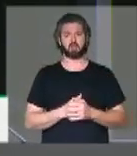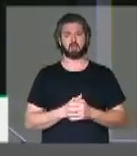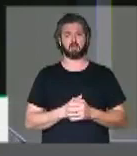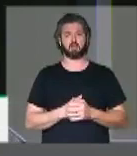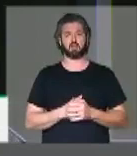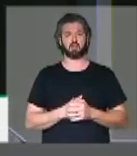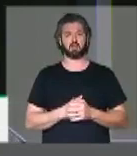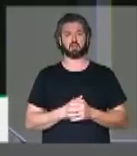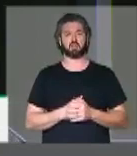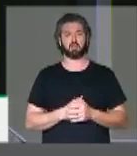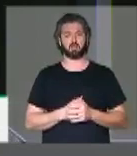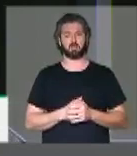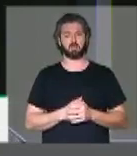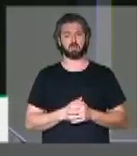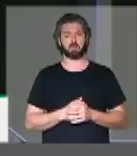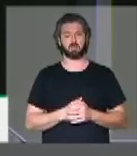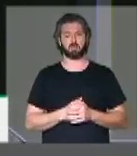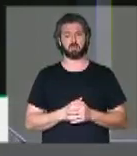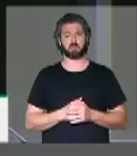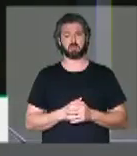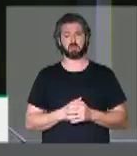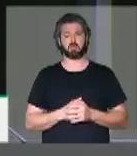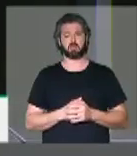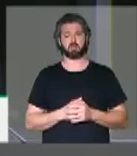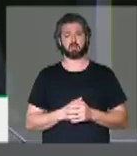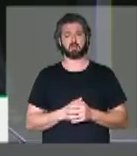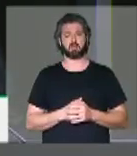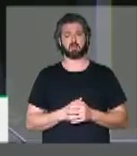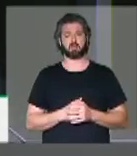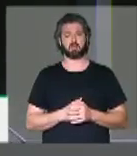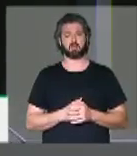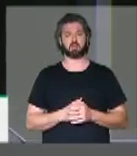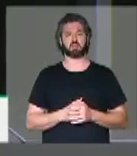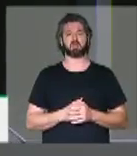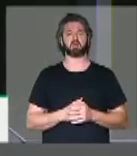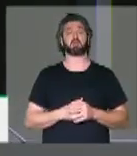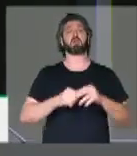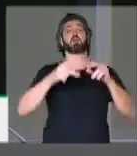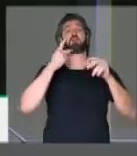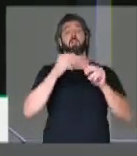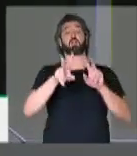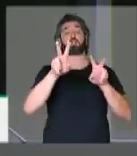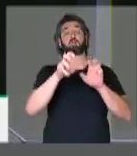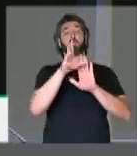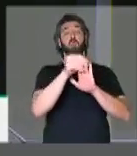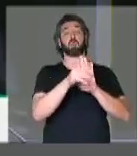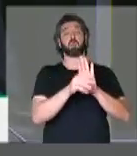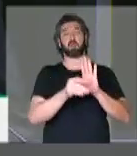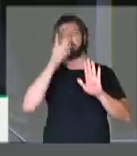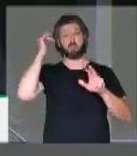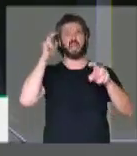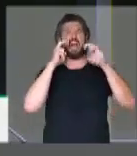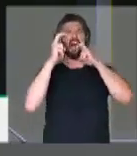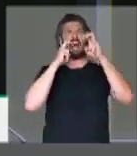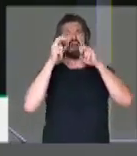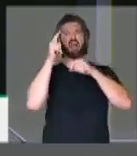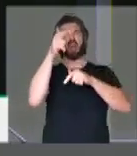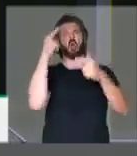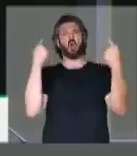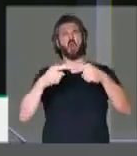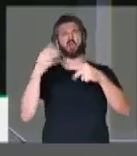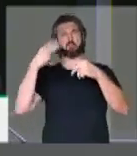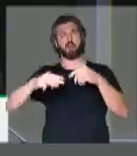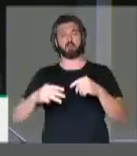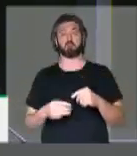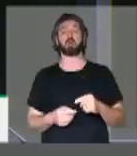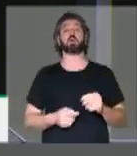certamente não vai votar a favor da urgência em relação ao mérito quero deixar muito claro que com trabalho e votar a